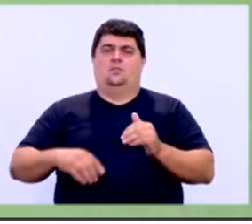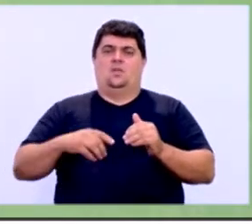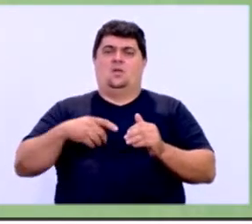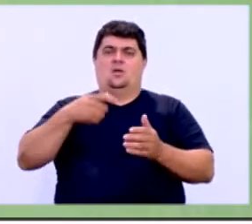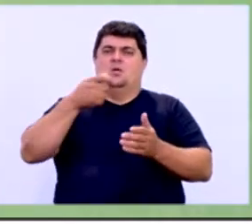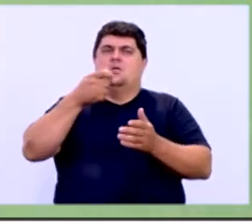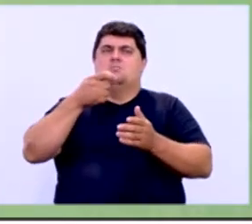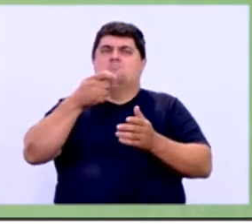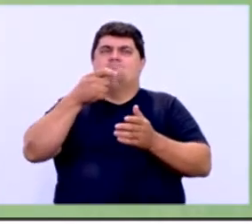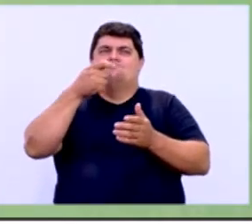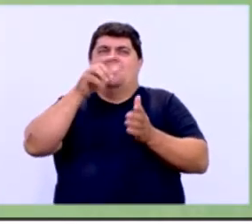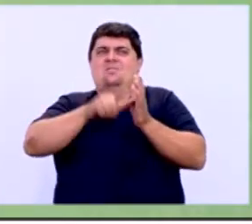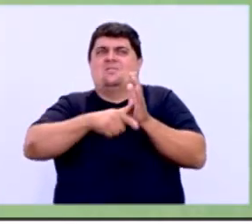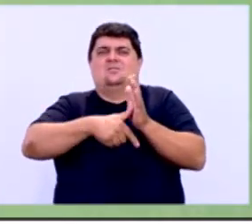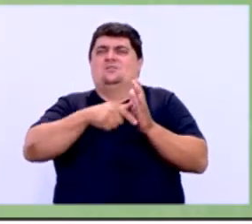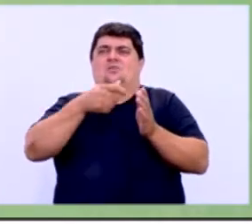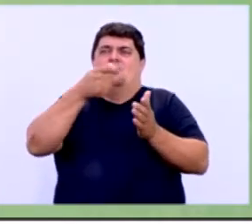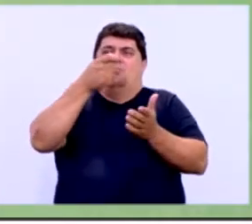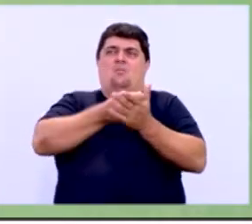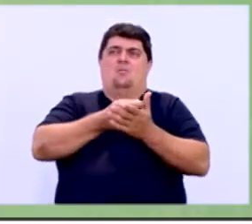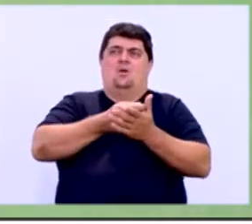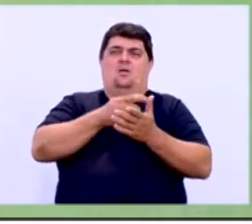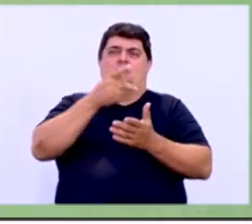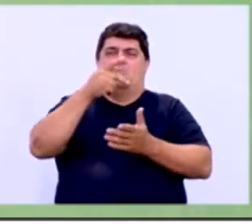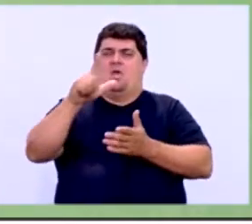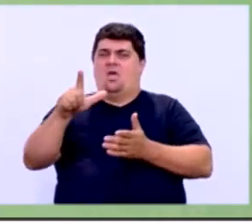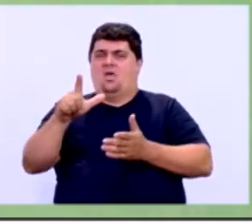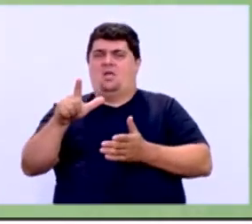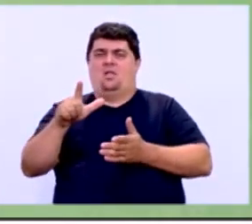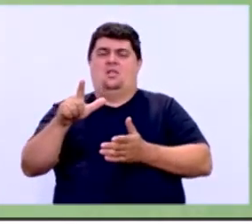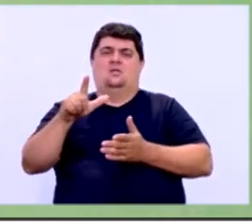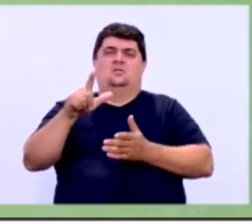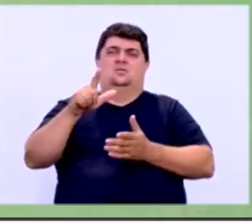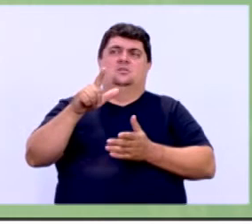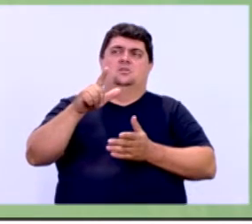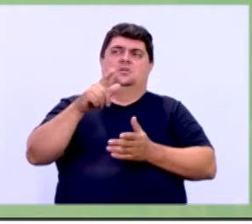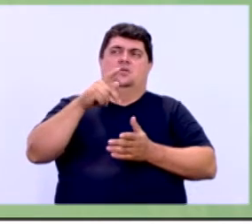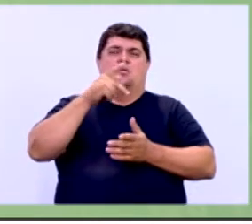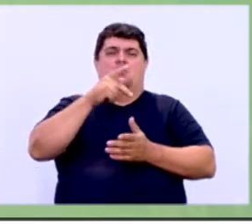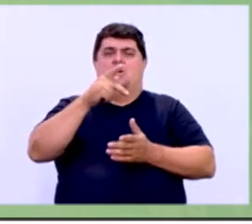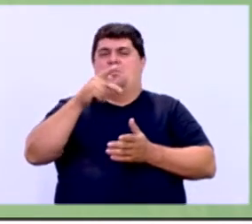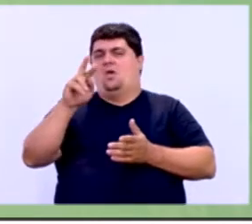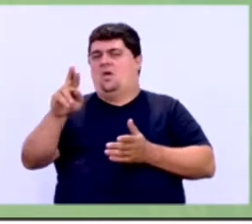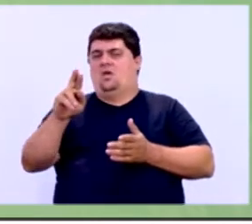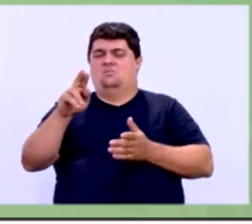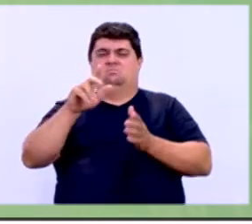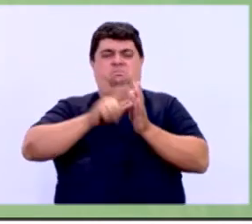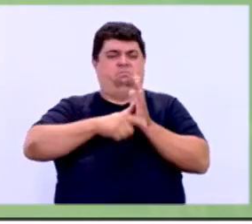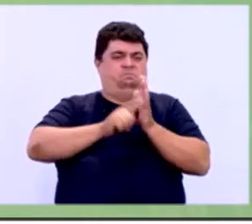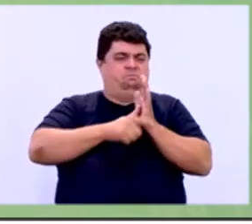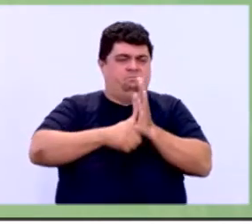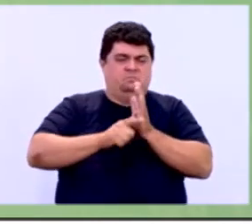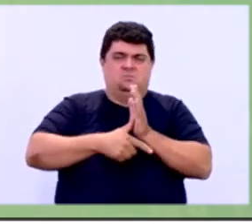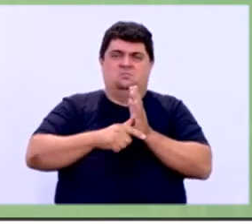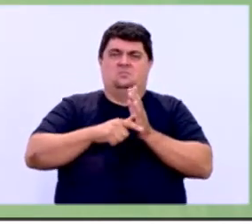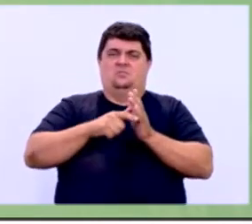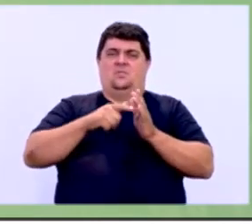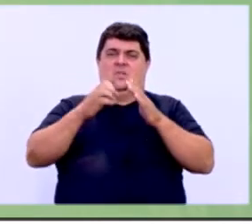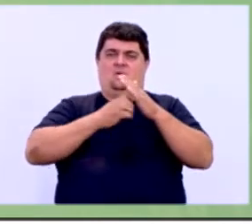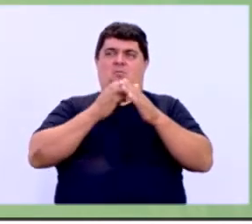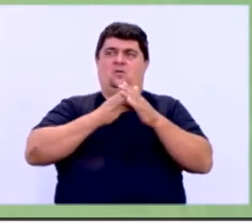de resultados, né? A minha PL, né, ou a minha PPR. Então, a empresa